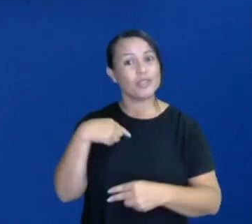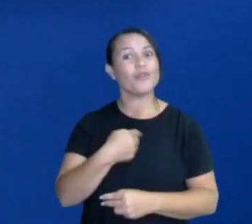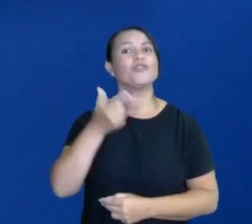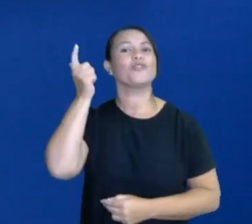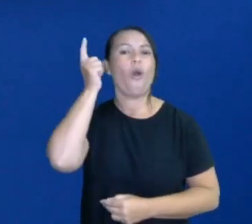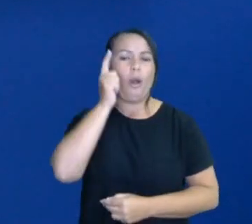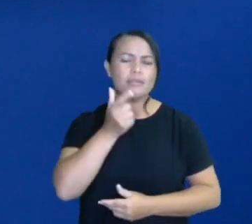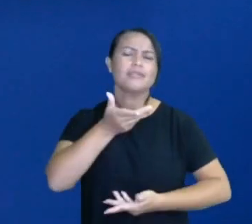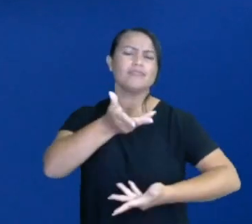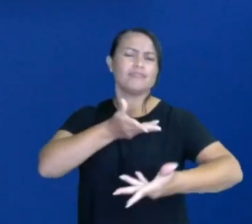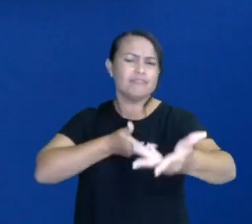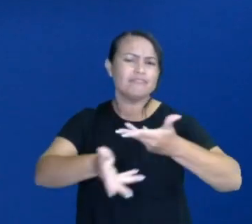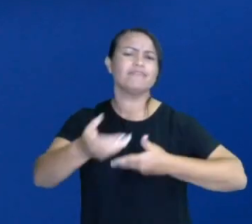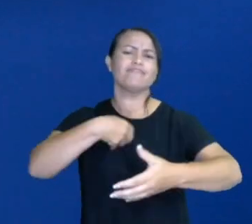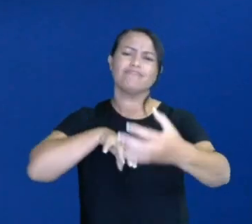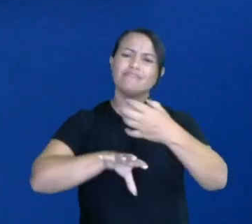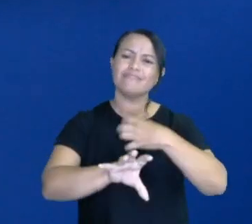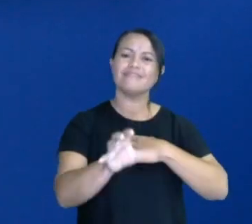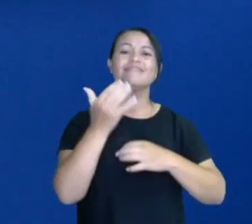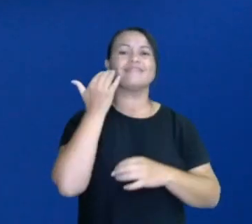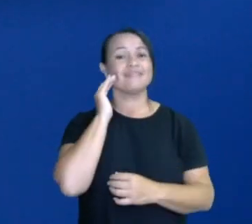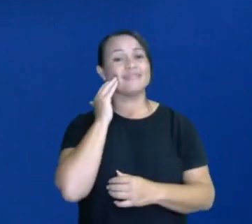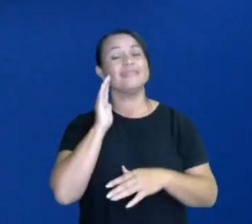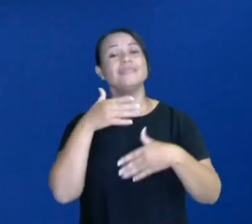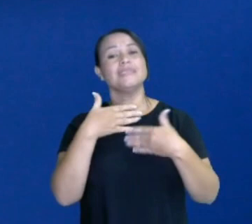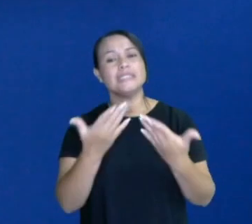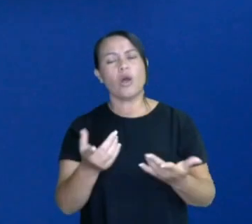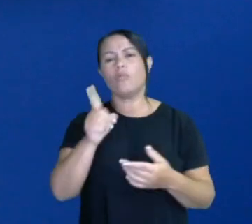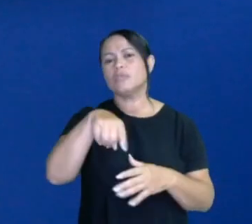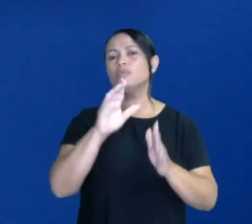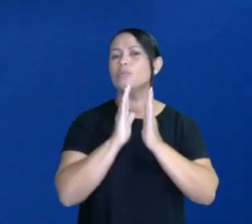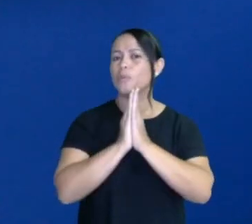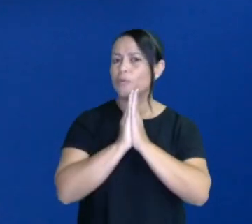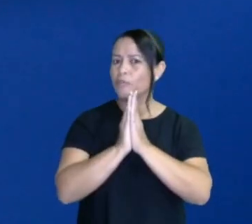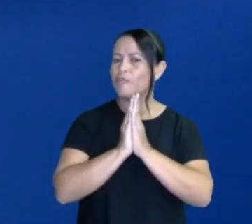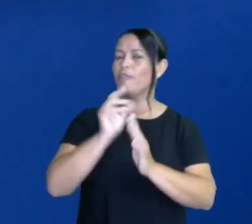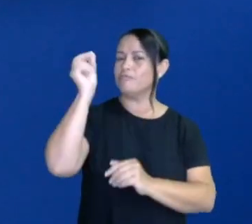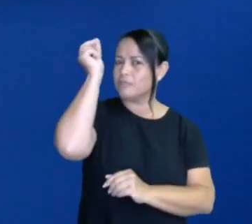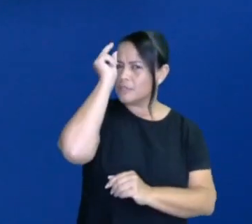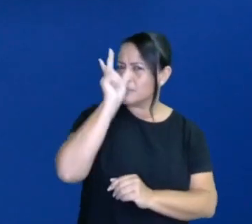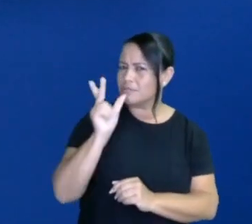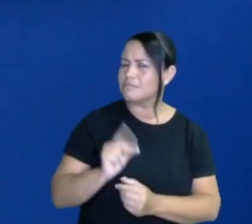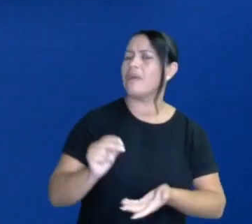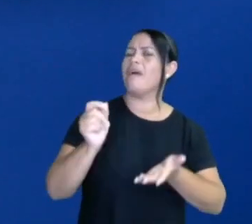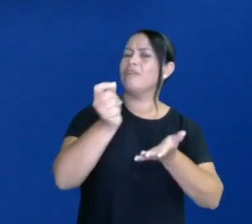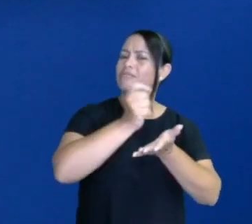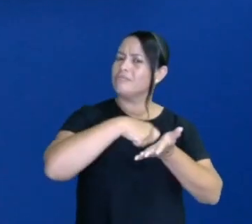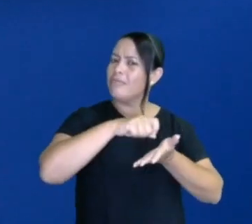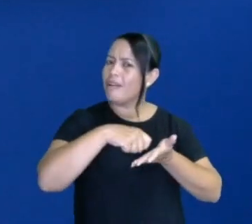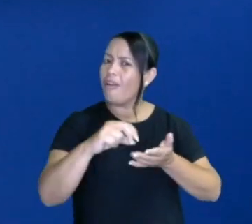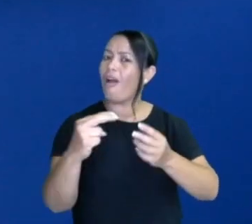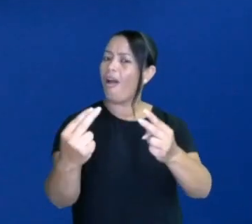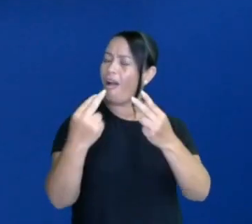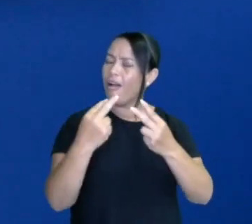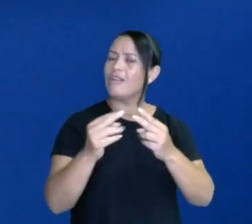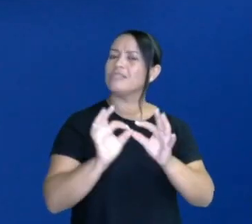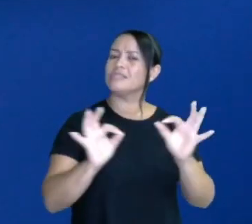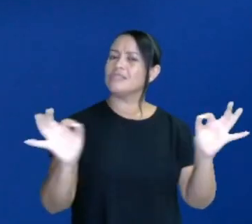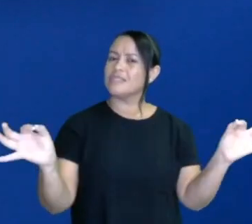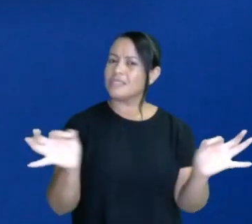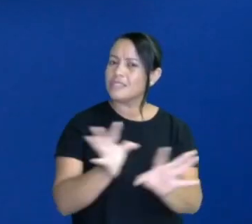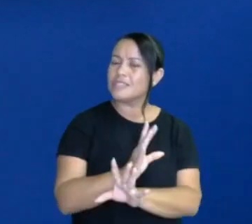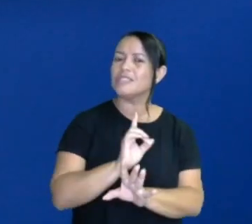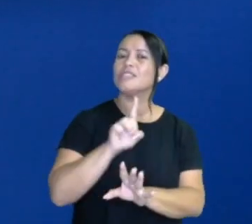conseguiu fazer essa troca, tá certo? Então, fiquem atentos, anotem direitinho, quando acabar a aula, comece a observar